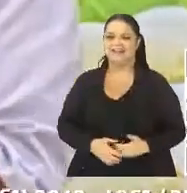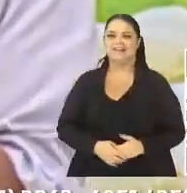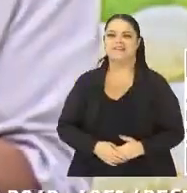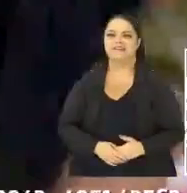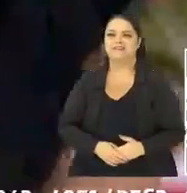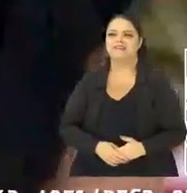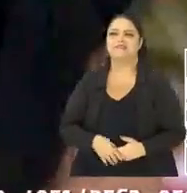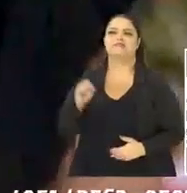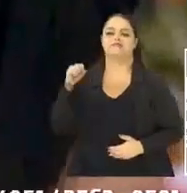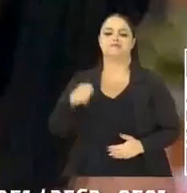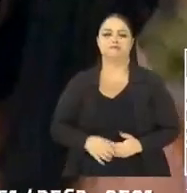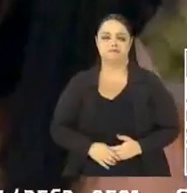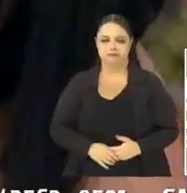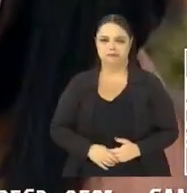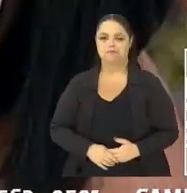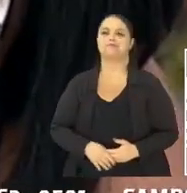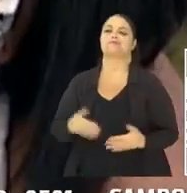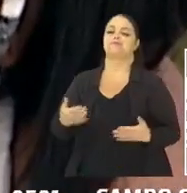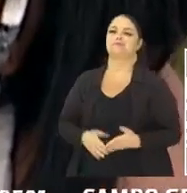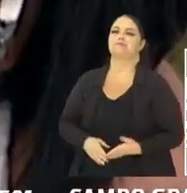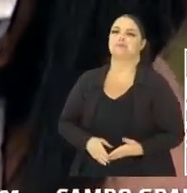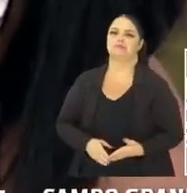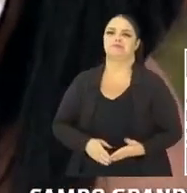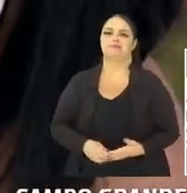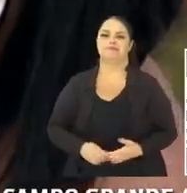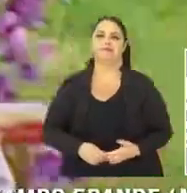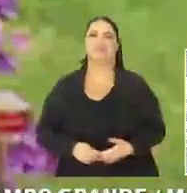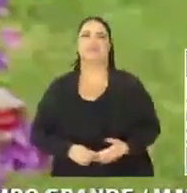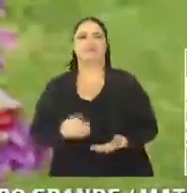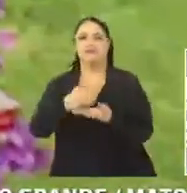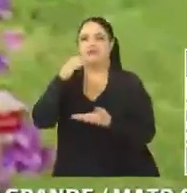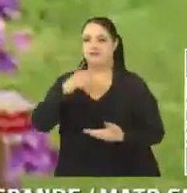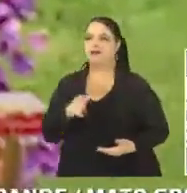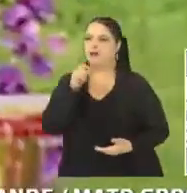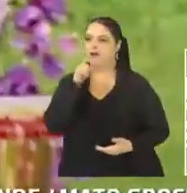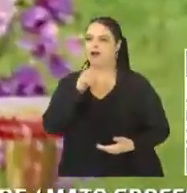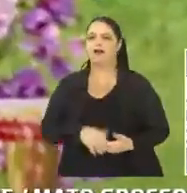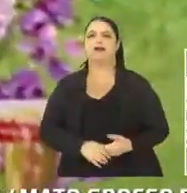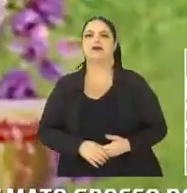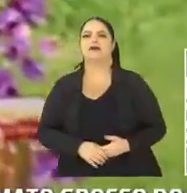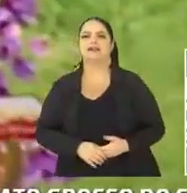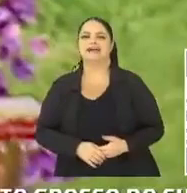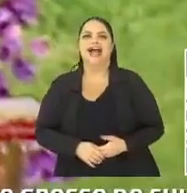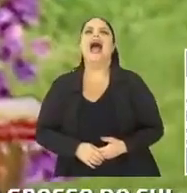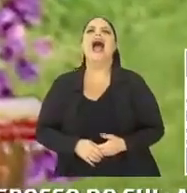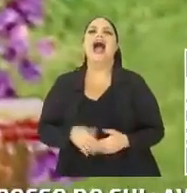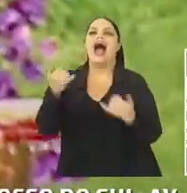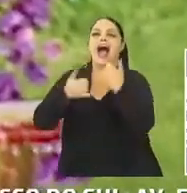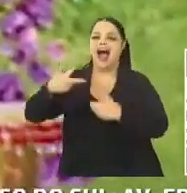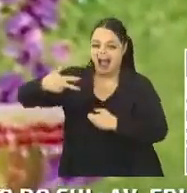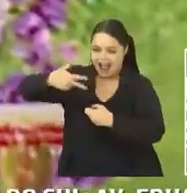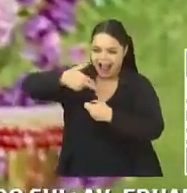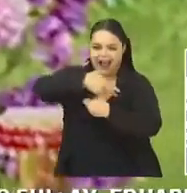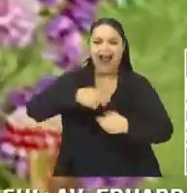Mas é desse jeito, né? Então, rapaz, deixa eu beber o outro. Que botaram um copinho d'água aqui só no alicate para abrir. Aquele negócio